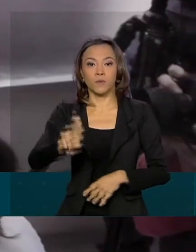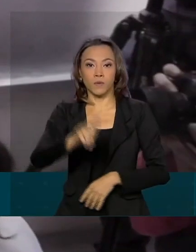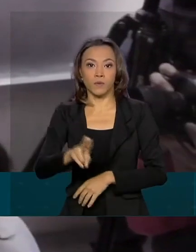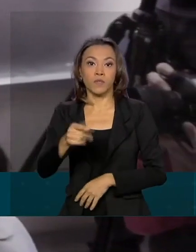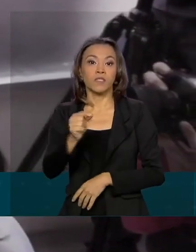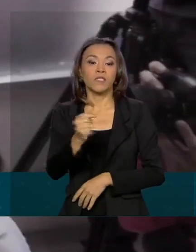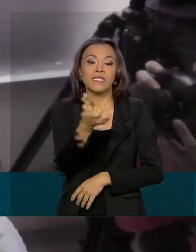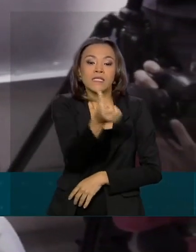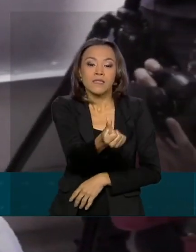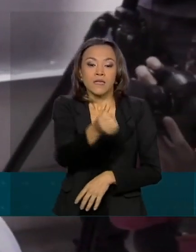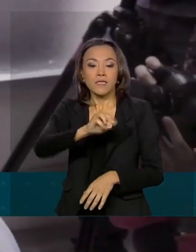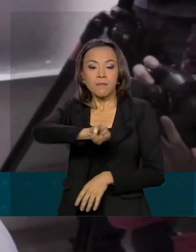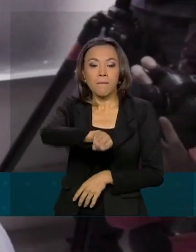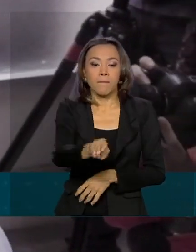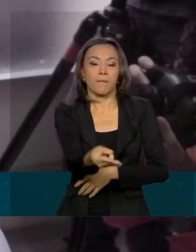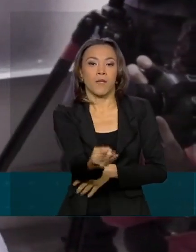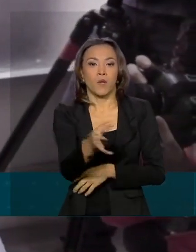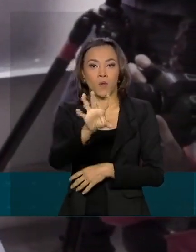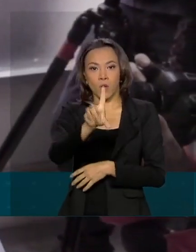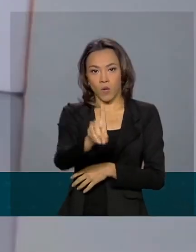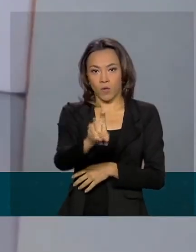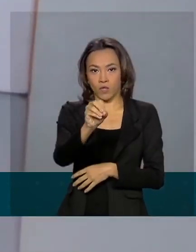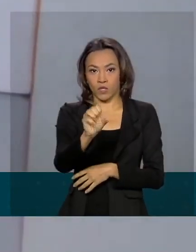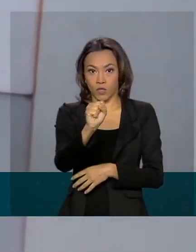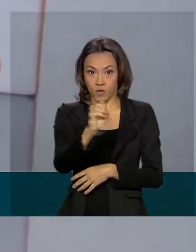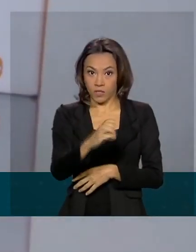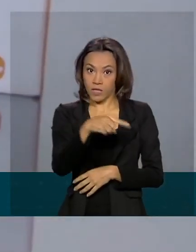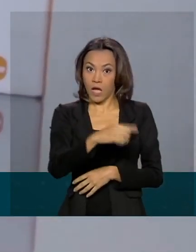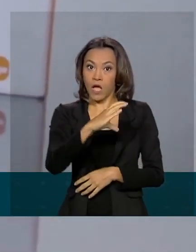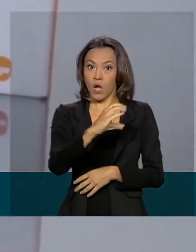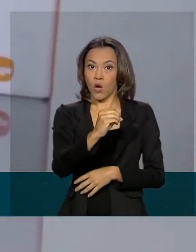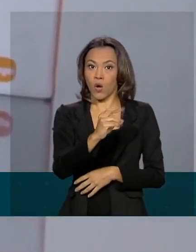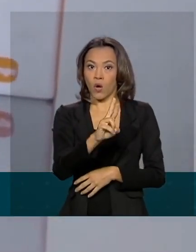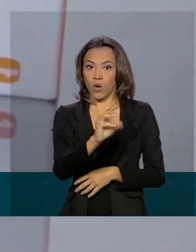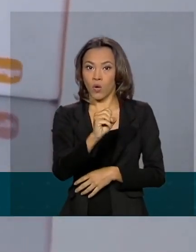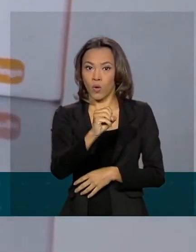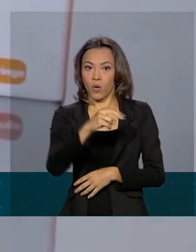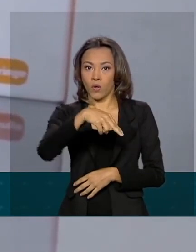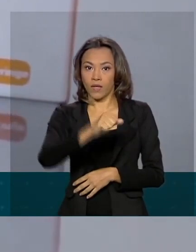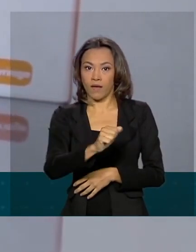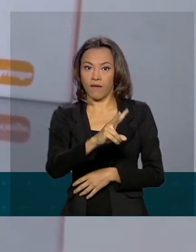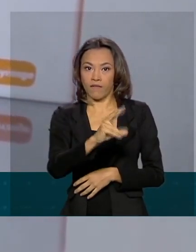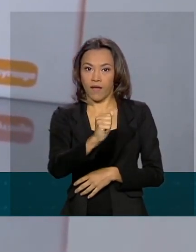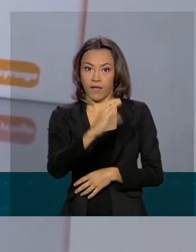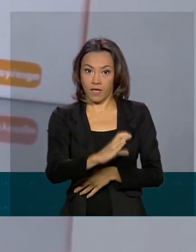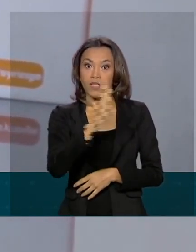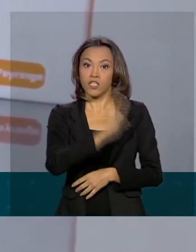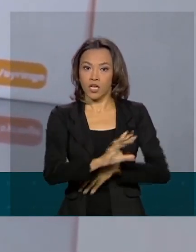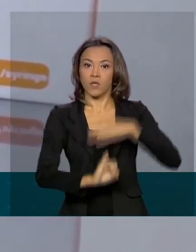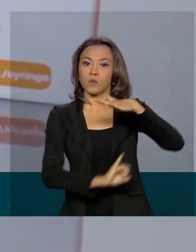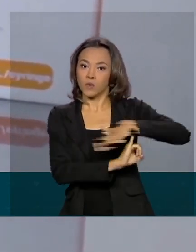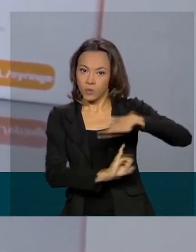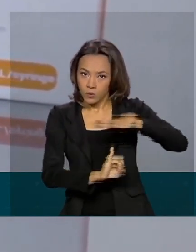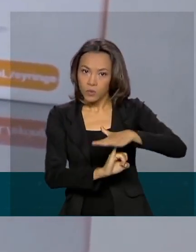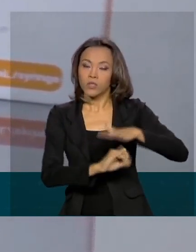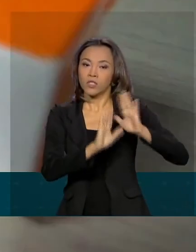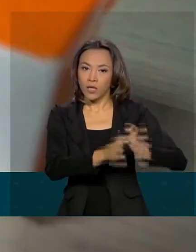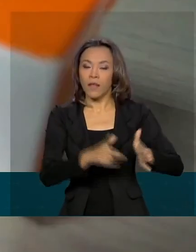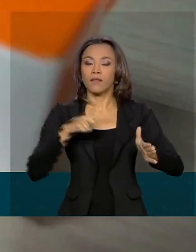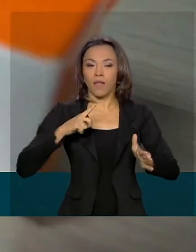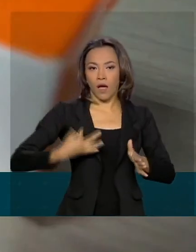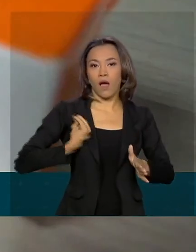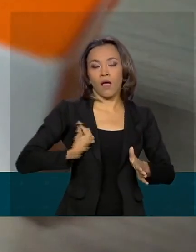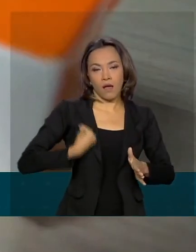milhões de doses da vacina Coronavac, que já foram importadas pelo Instituto e estão no Brasil. A